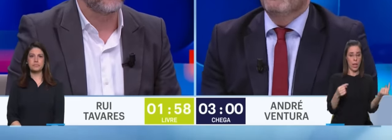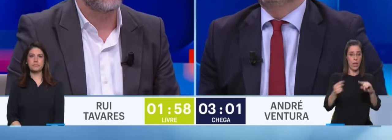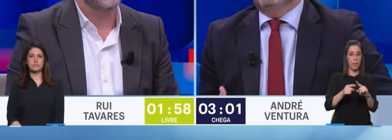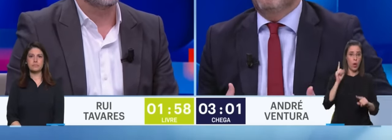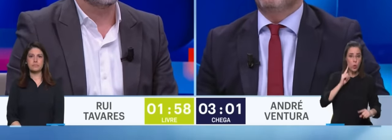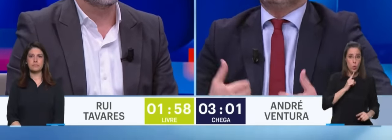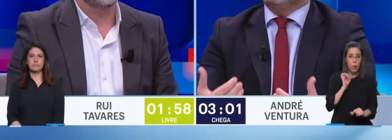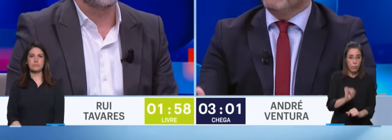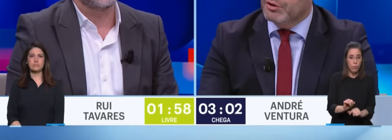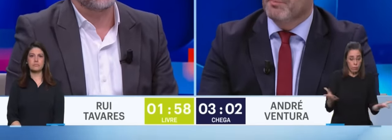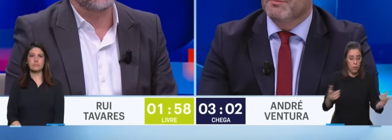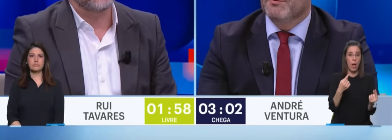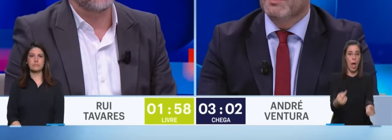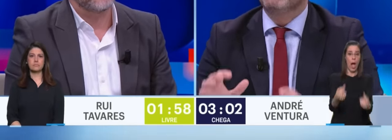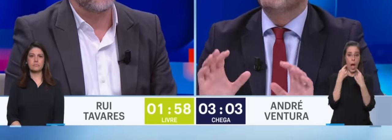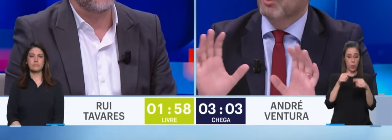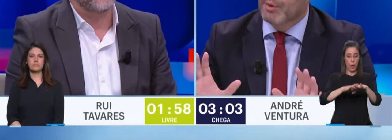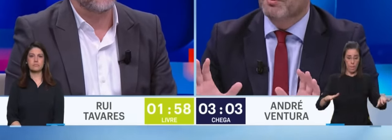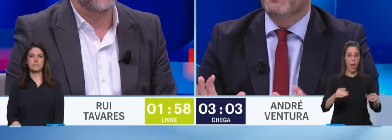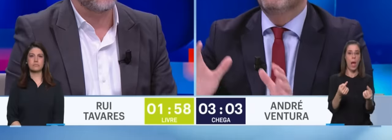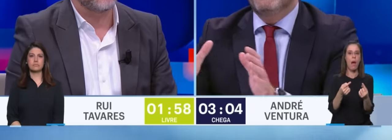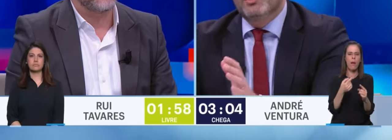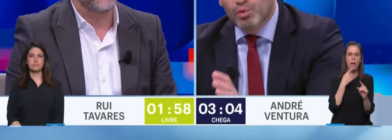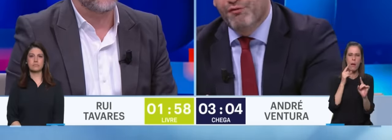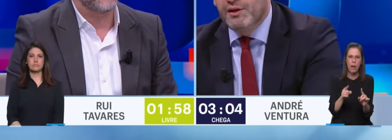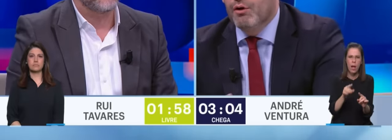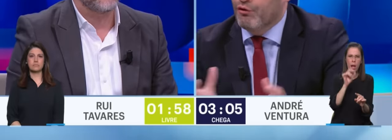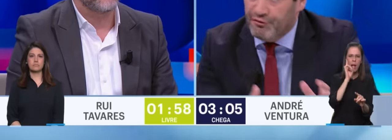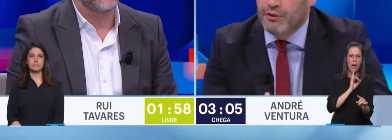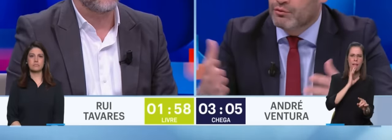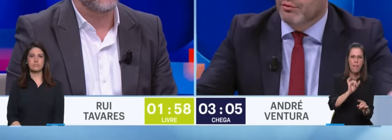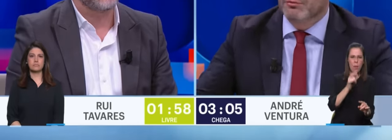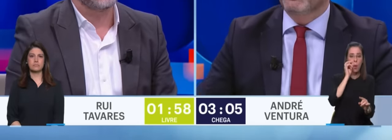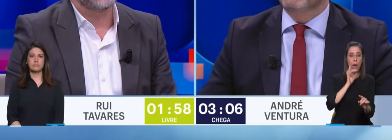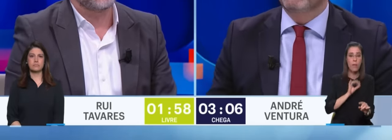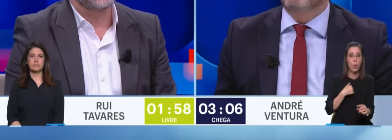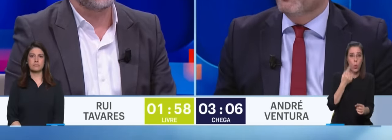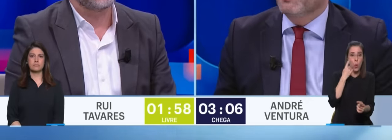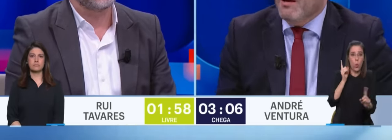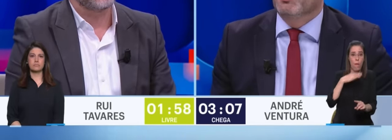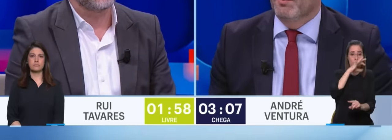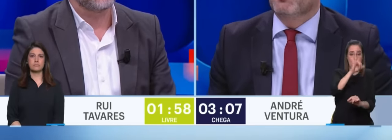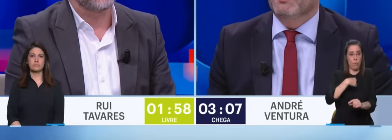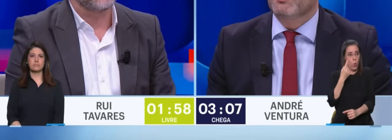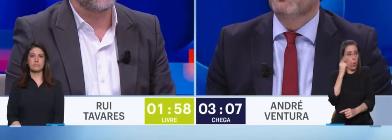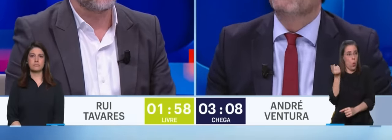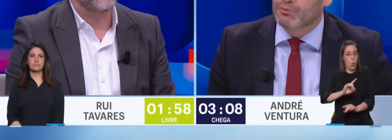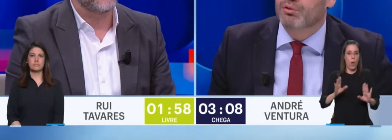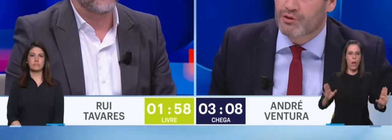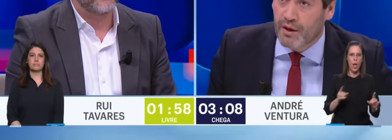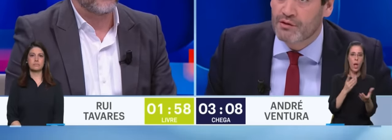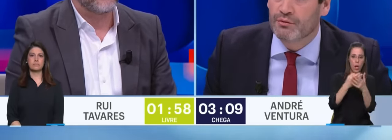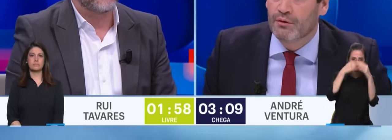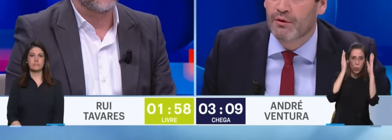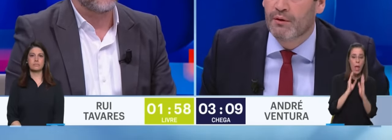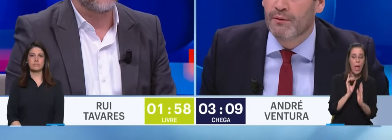surtos eu acho que se o ru T traz uma acusação para cima da mesa pelo que eu percebi é a sua filha ou filho que eu não conheço a situação familiar portanto não posso falar sobre isso tá num